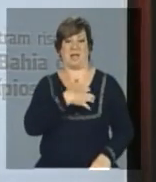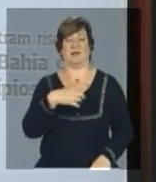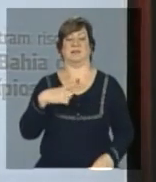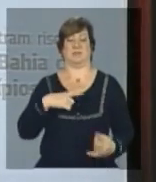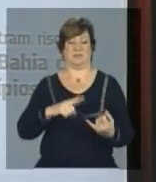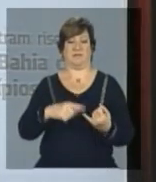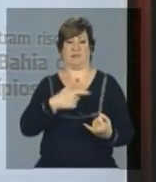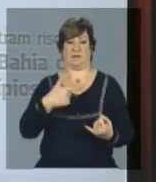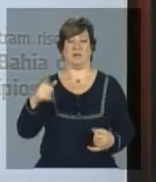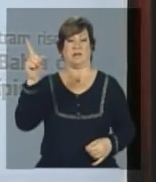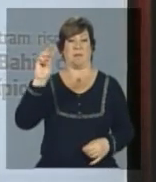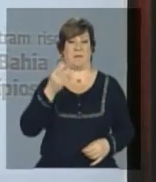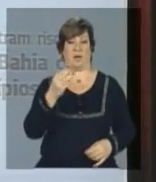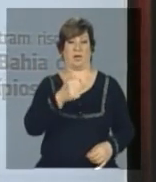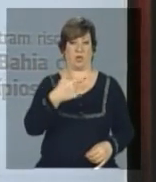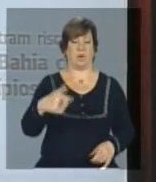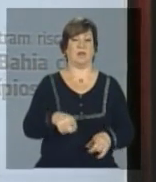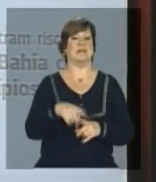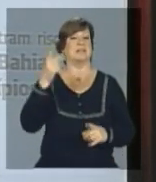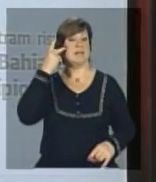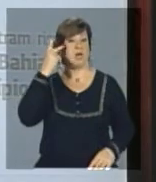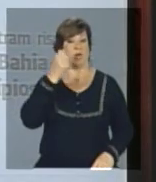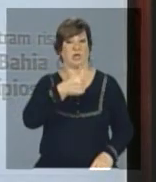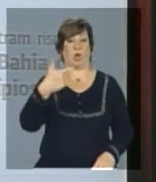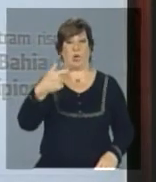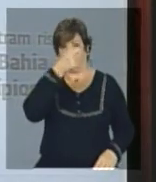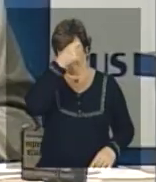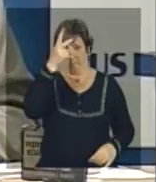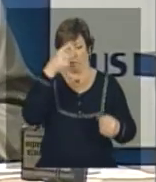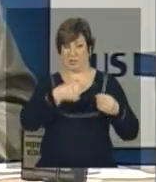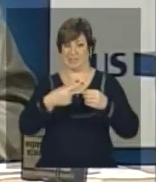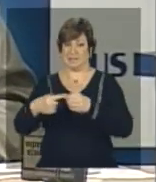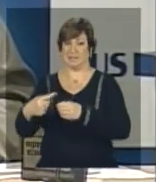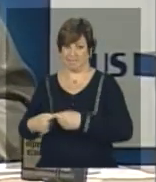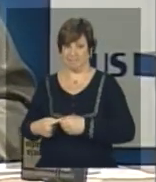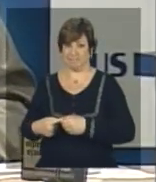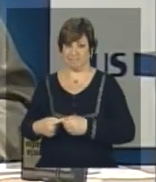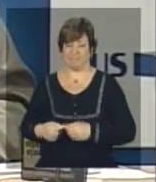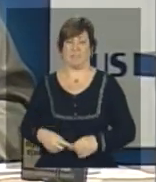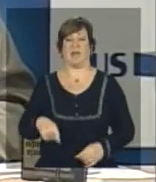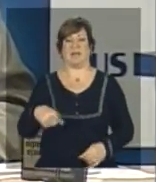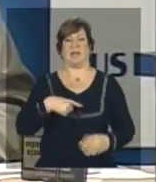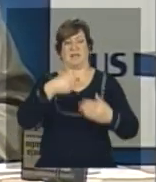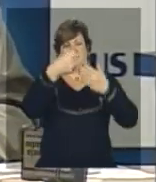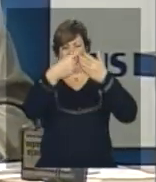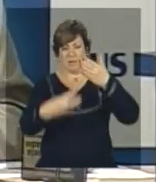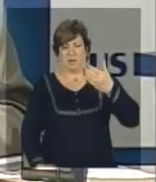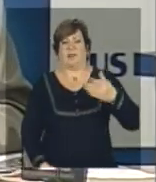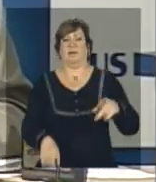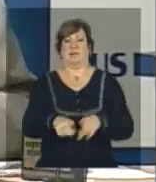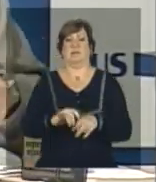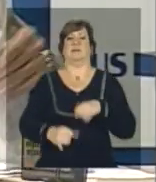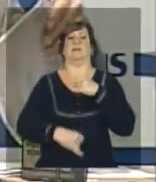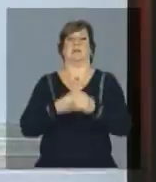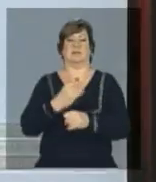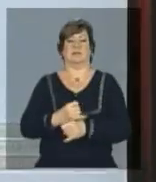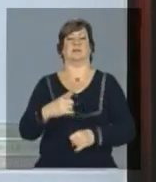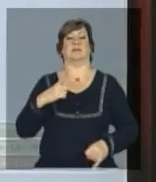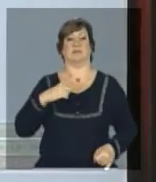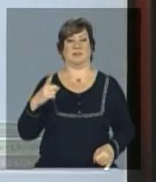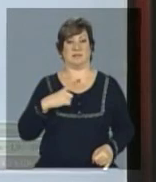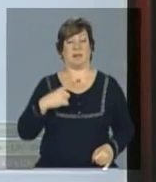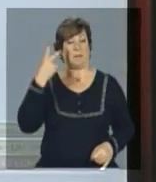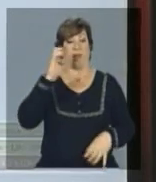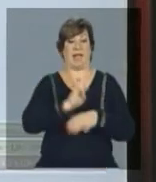22, Maranhão com 12, São Paulo também tem 12 municípios. Vocês vão ter a lista, tem a lista deles completo no sítio, aí a gente tem